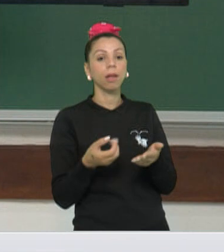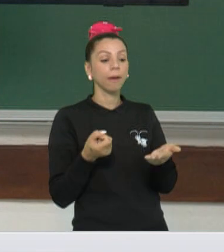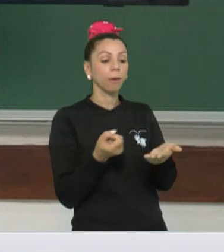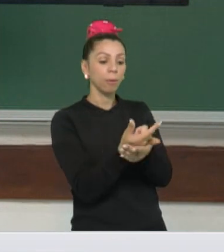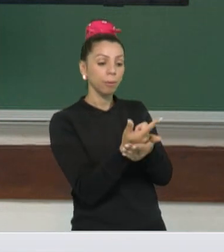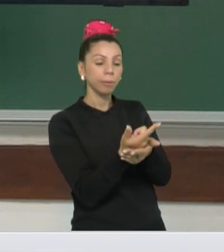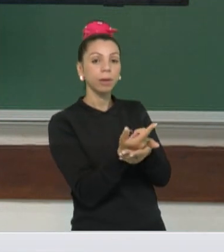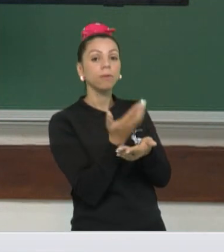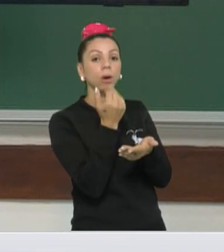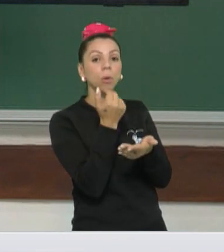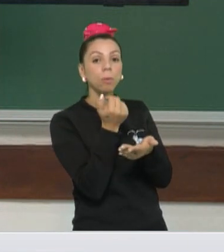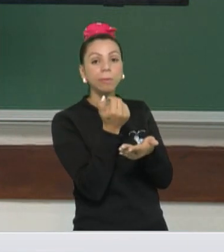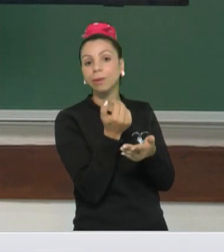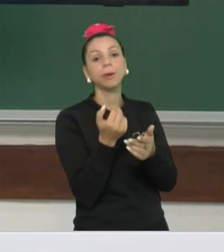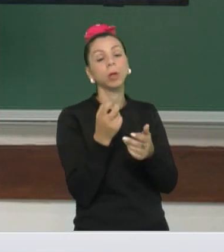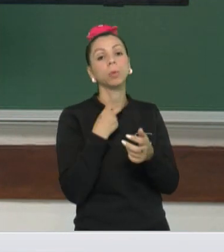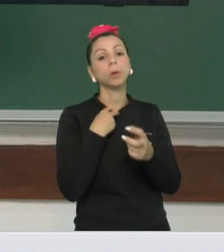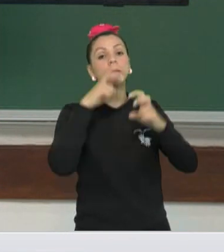comida, né?